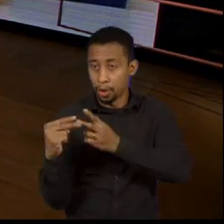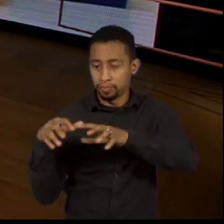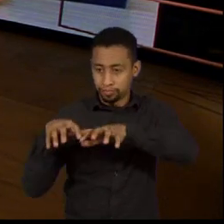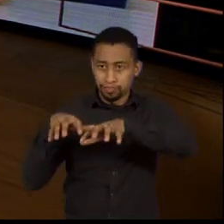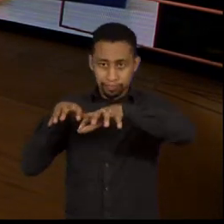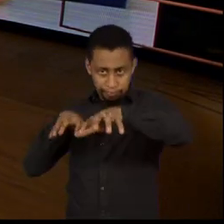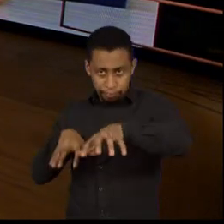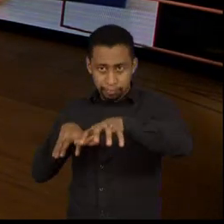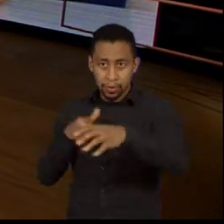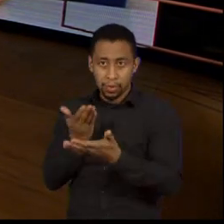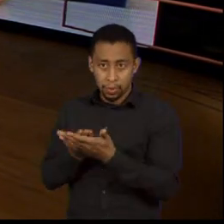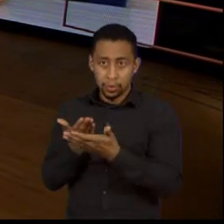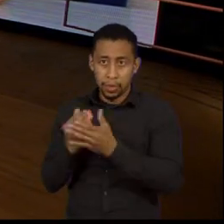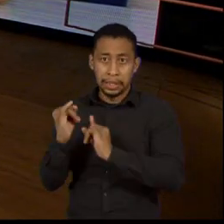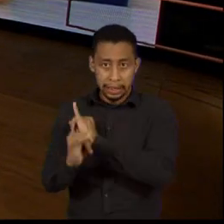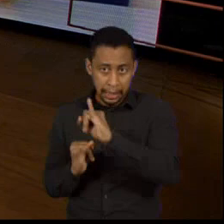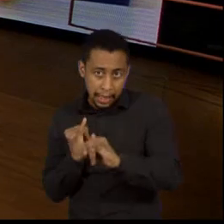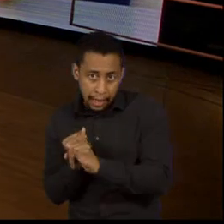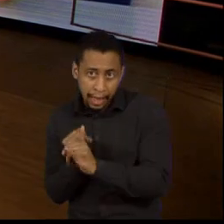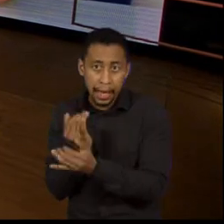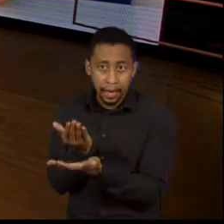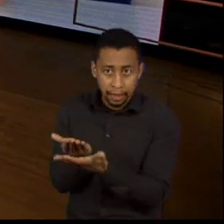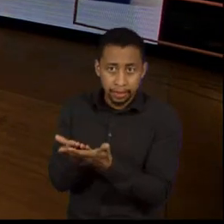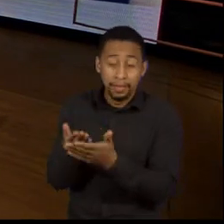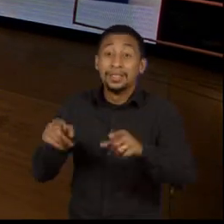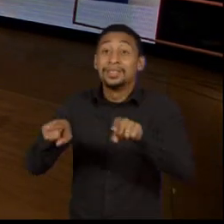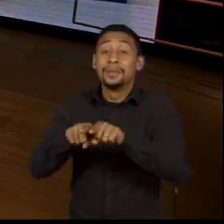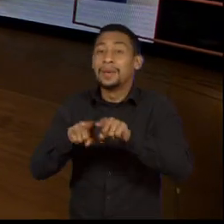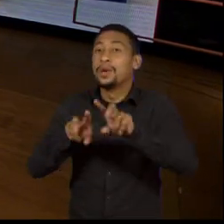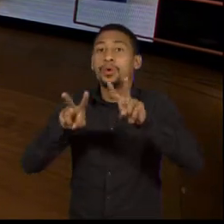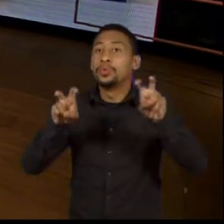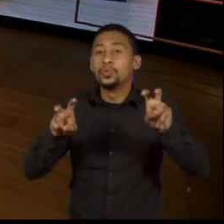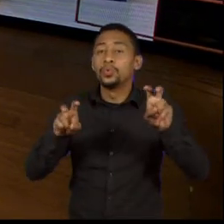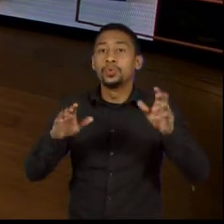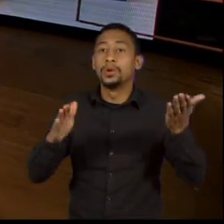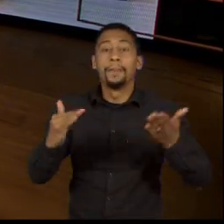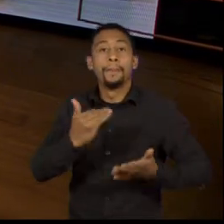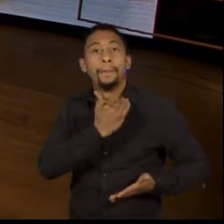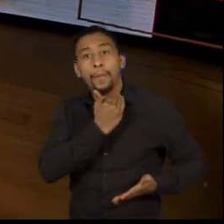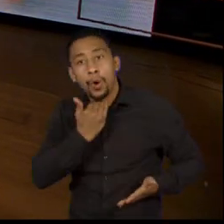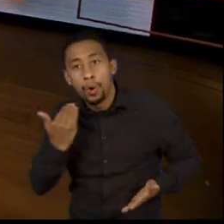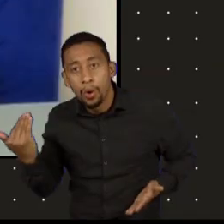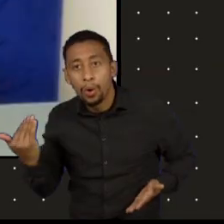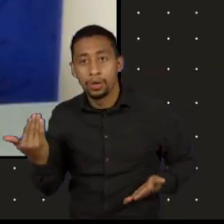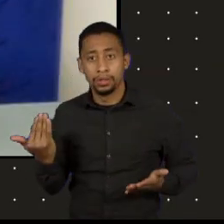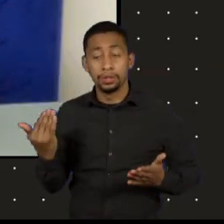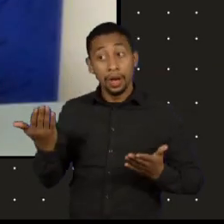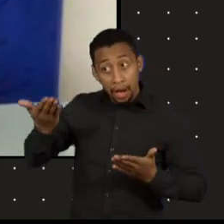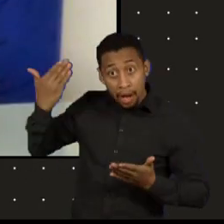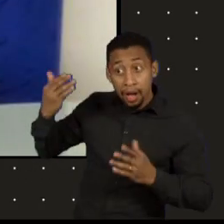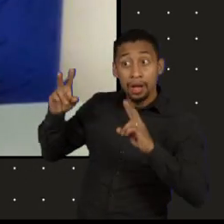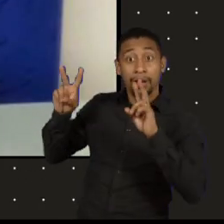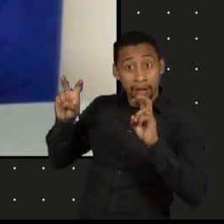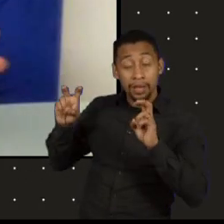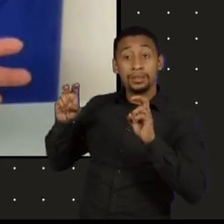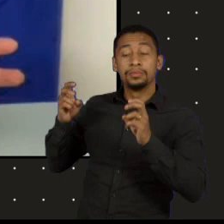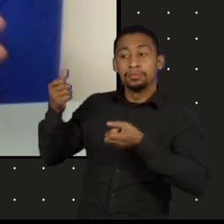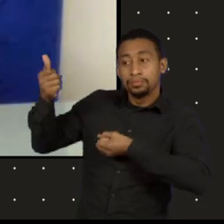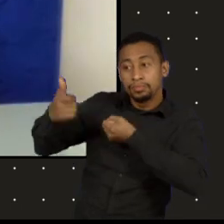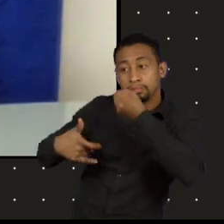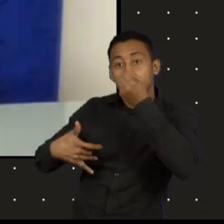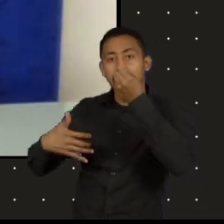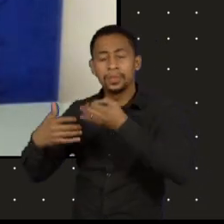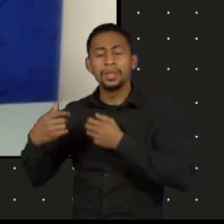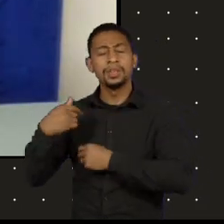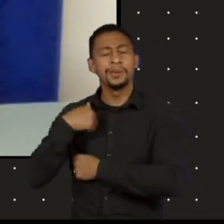exemplos. Inclusive a questão da morte, né? Tinha assuntos assim. E a escola virtual, eu ficava pensando